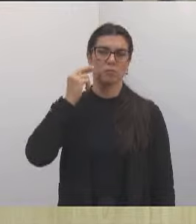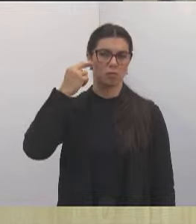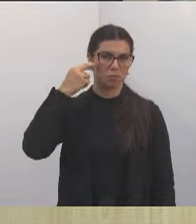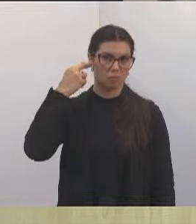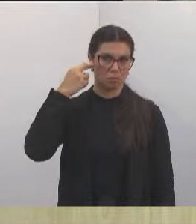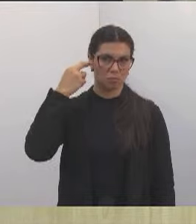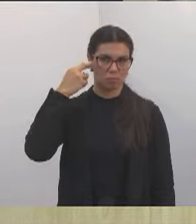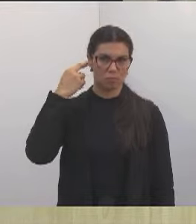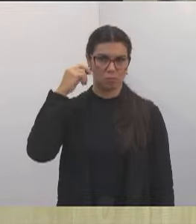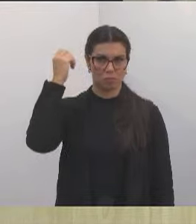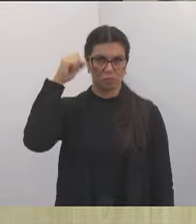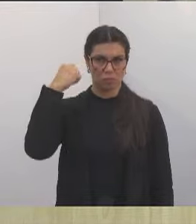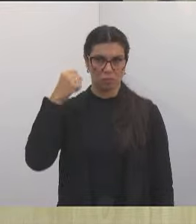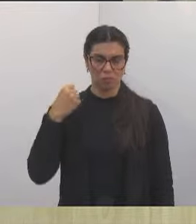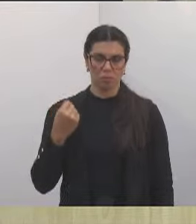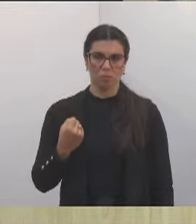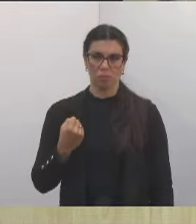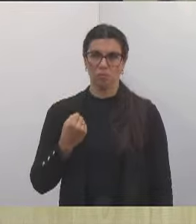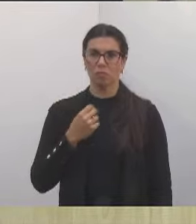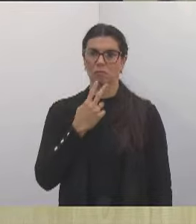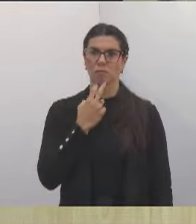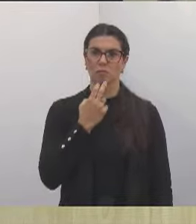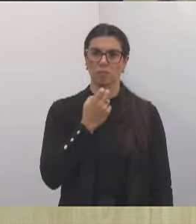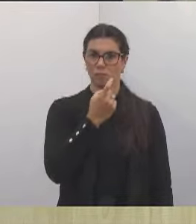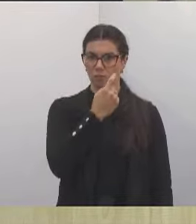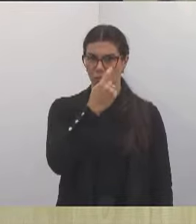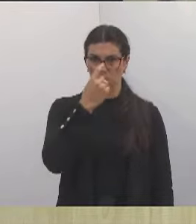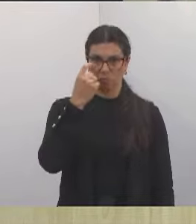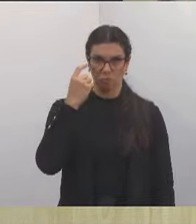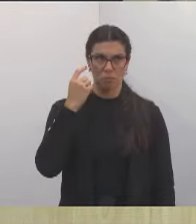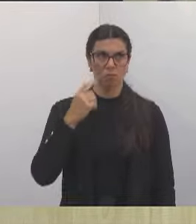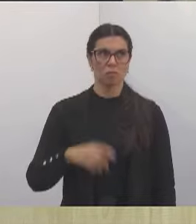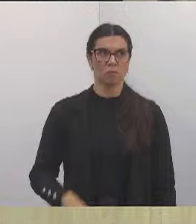Roninha, Sônia Patas Amizade e Valmir do Parque Meia Lua.